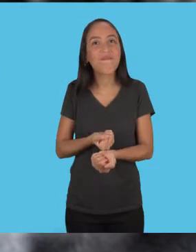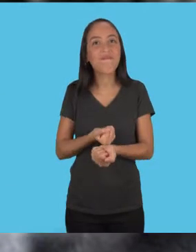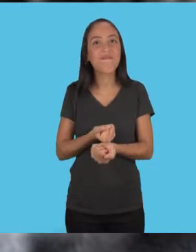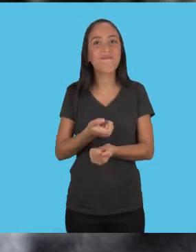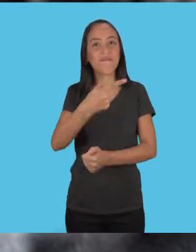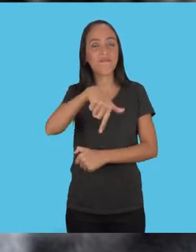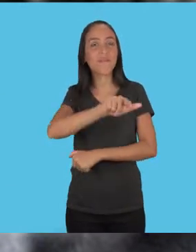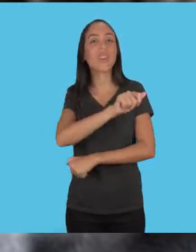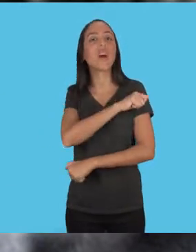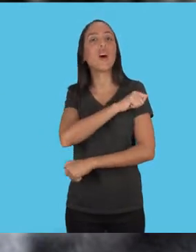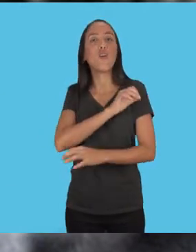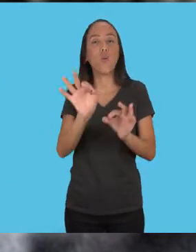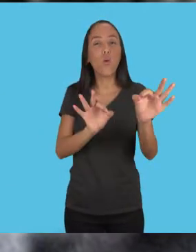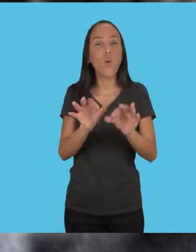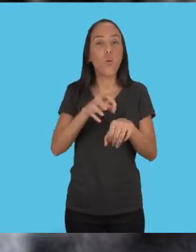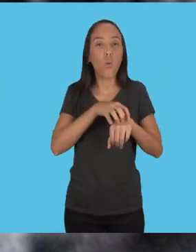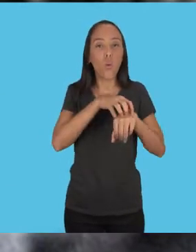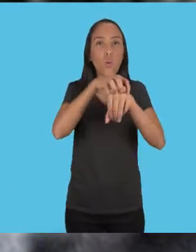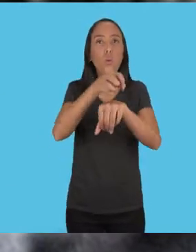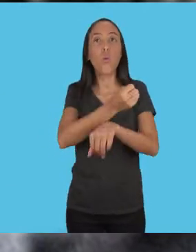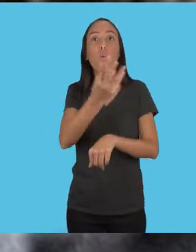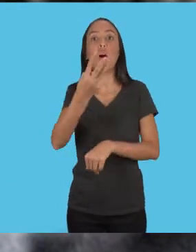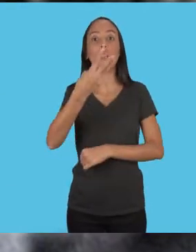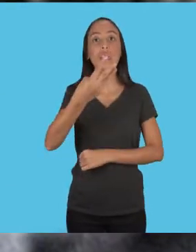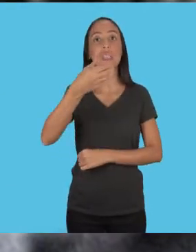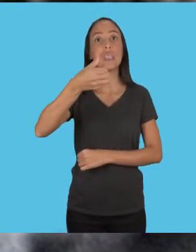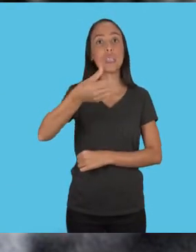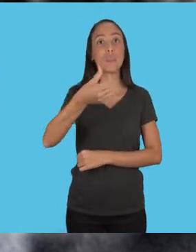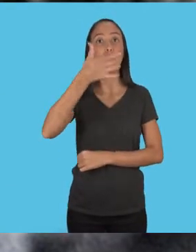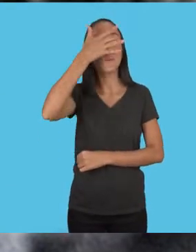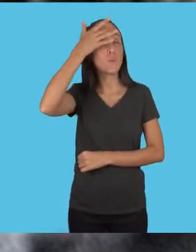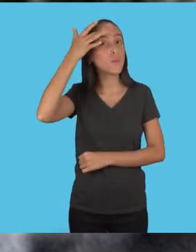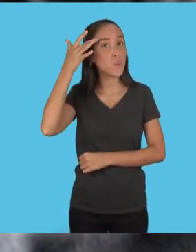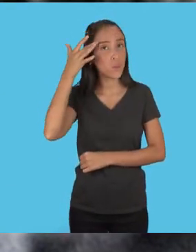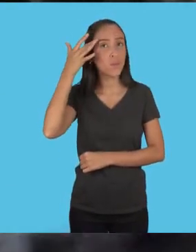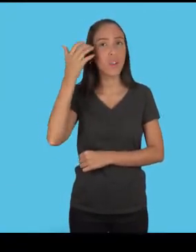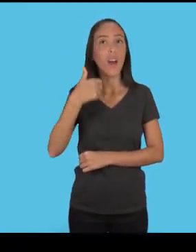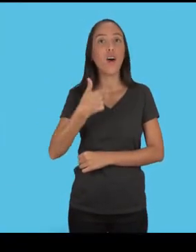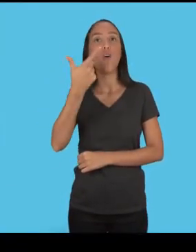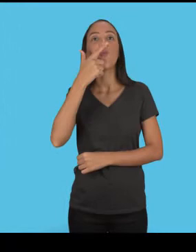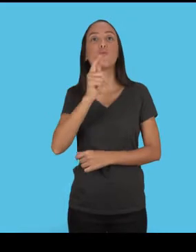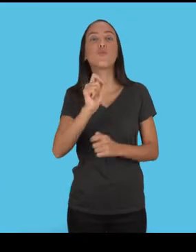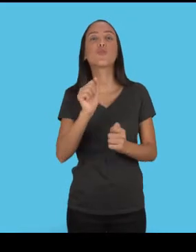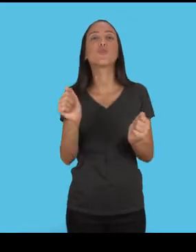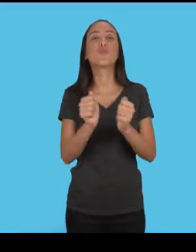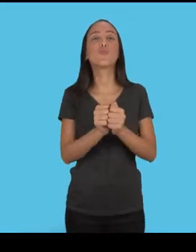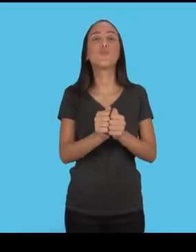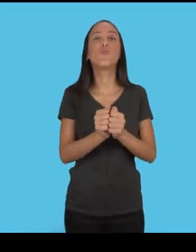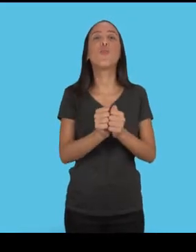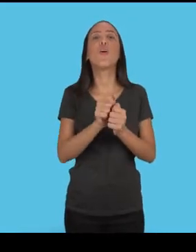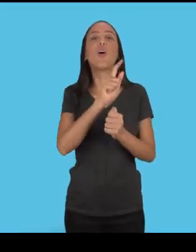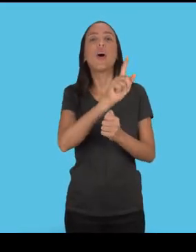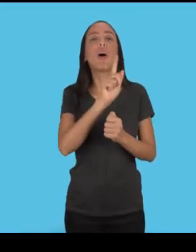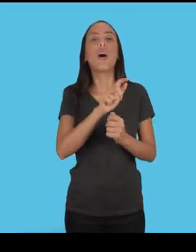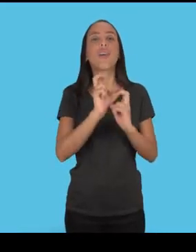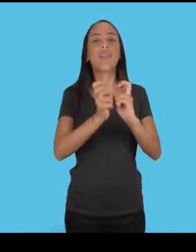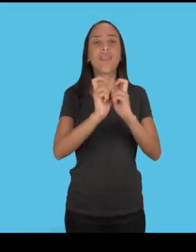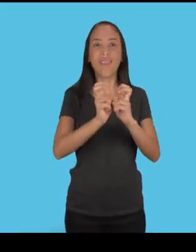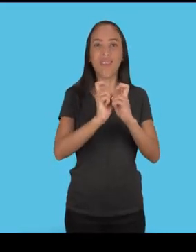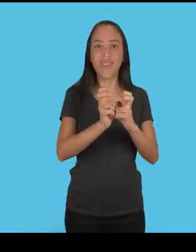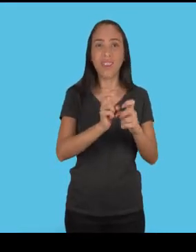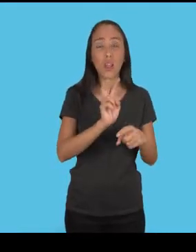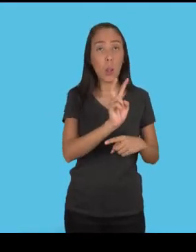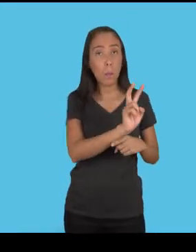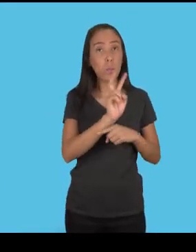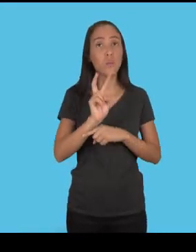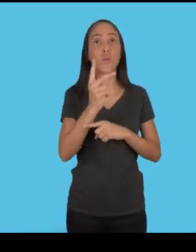eles organizaram a caravana, 36 pessoas, conseguiram da Companhia Paulista de Estradas de Ferro emprestado